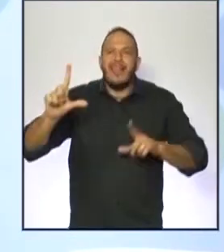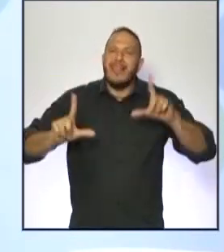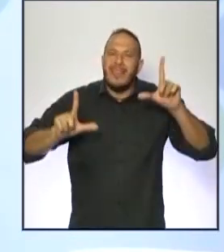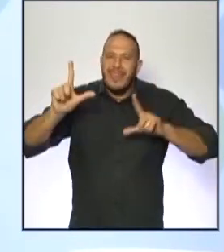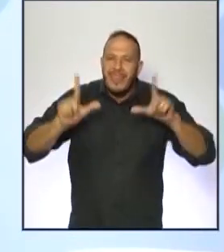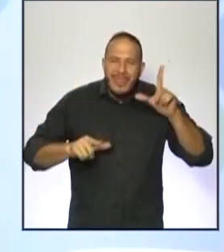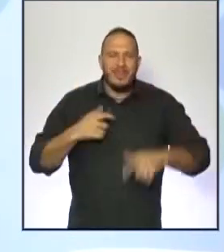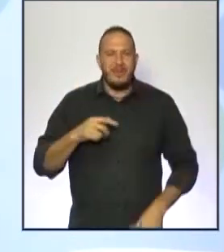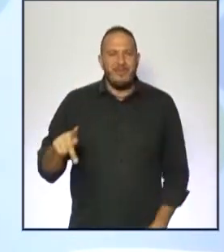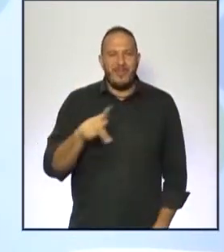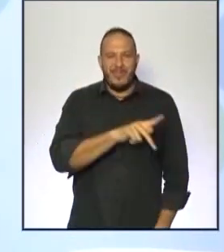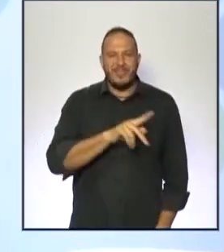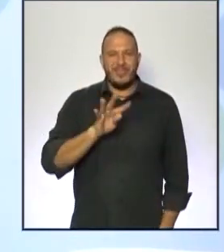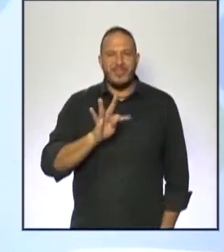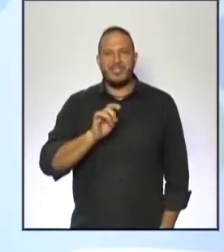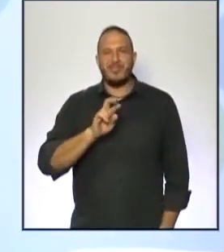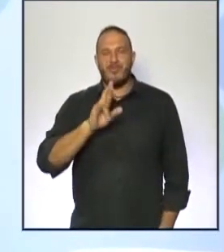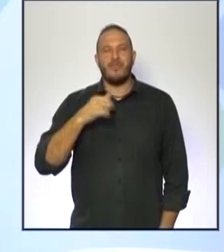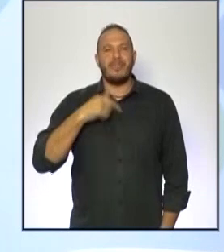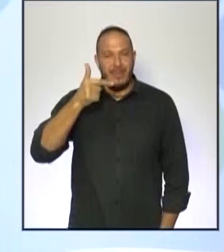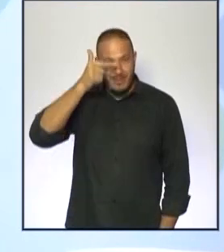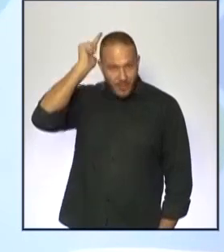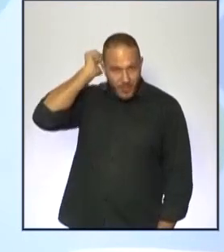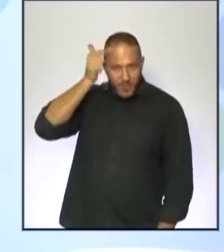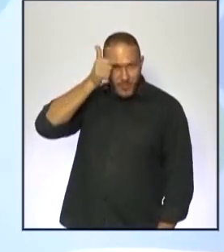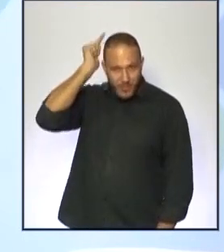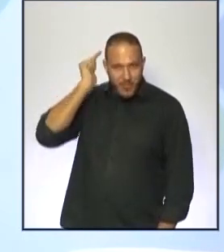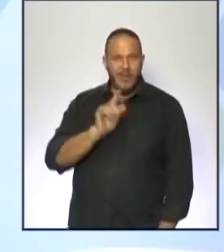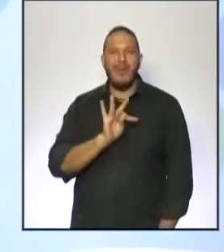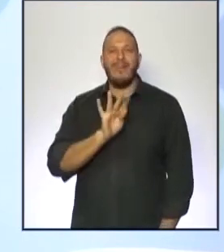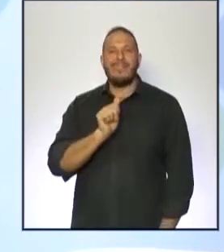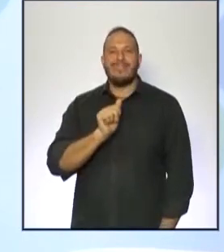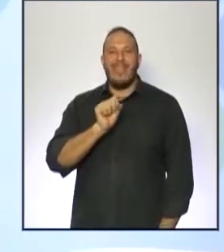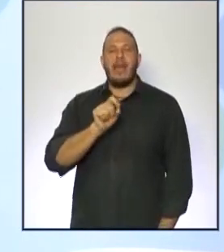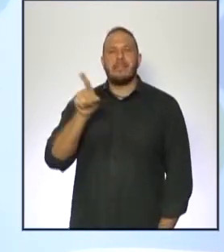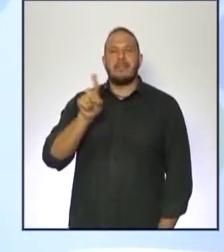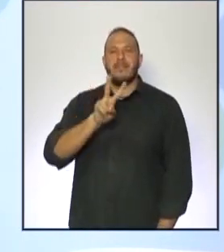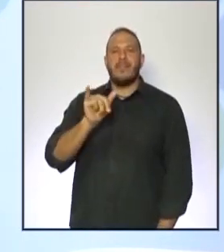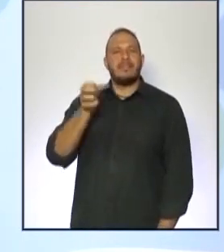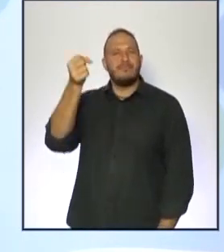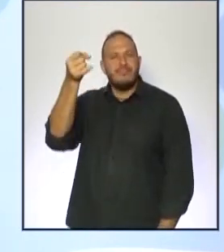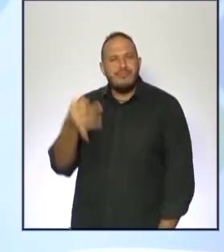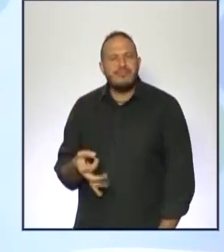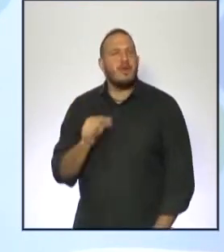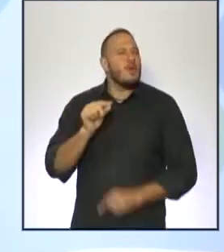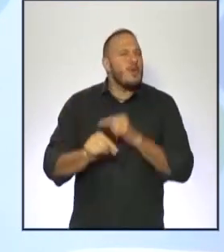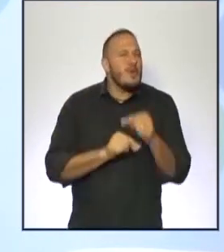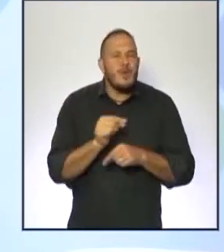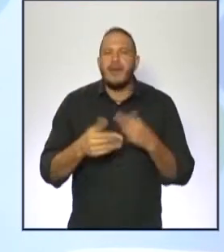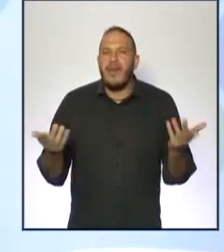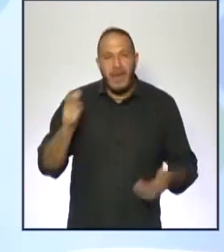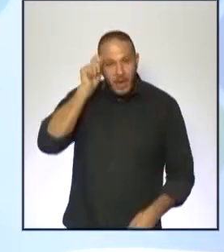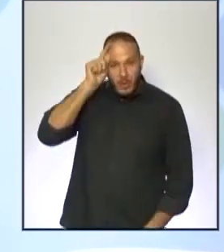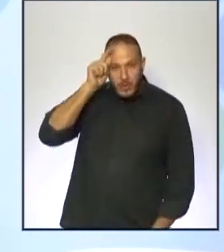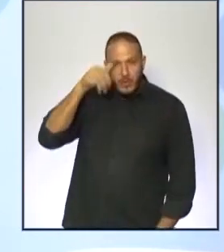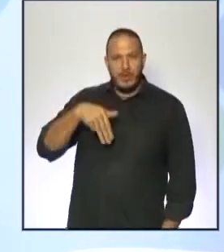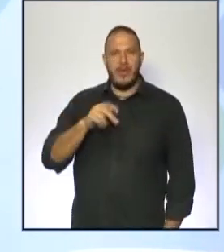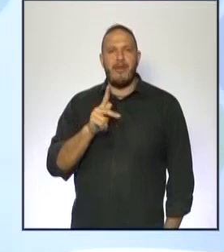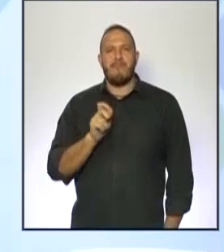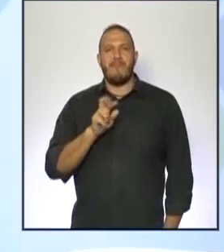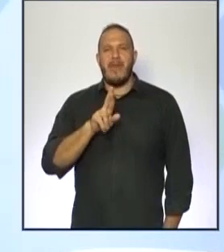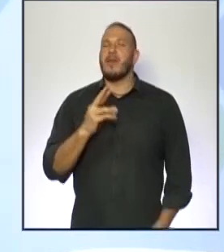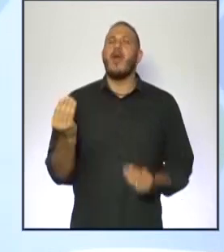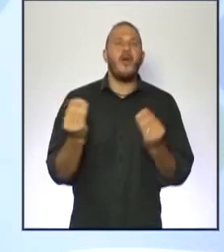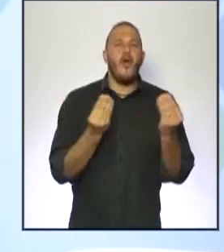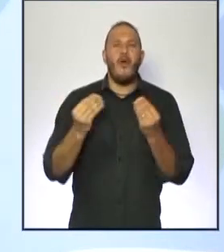professor Tibúrcio, Marcelo Taz. Marcelo Taz vai nos contar hoje, então, o que é a cultura maker e